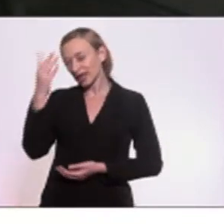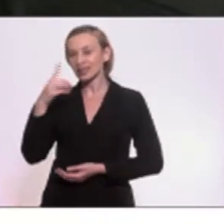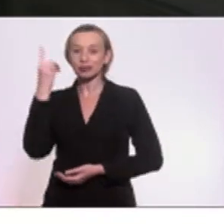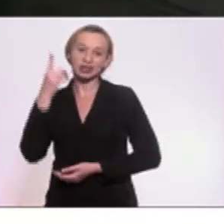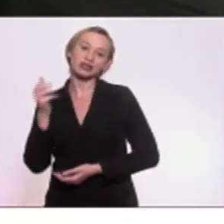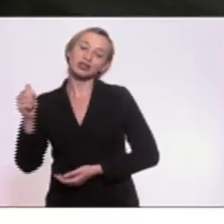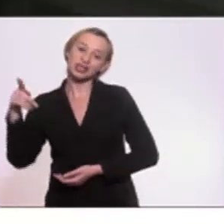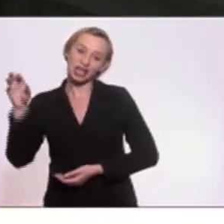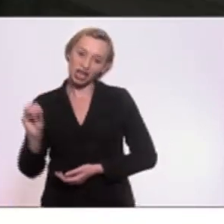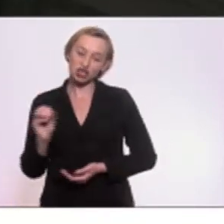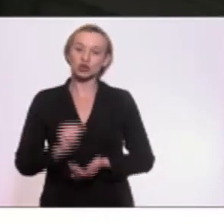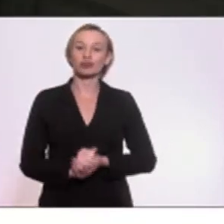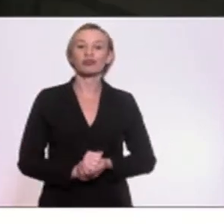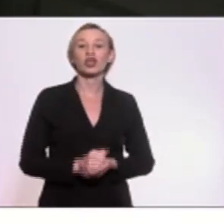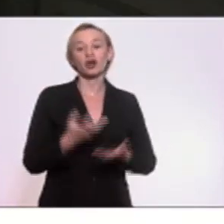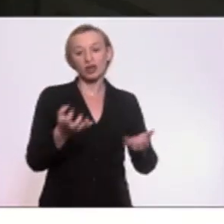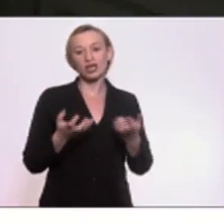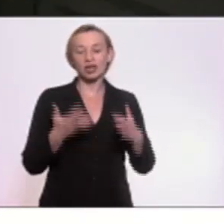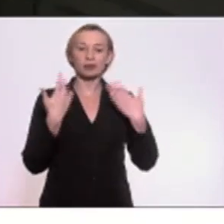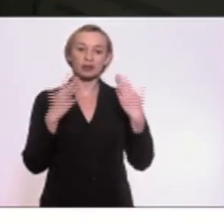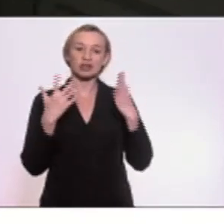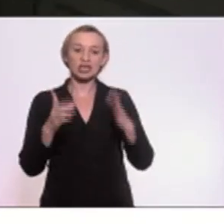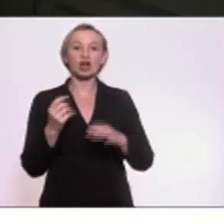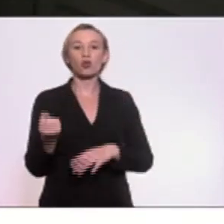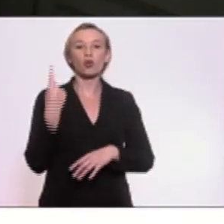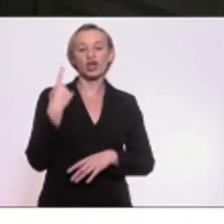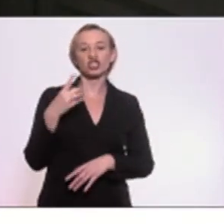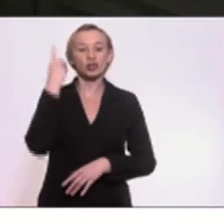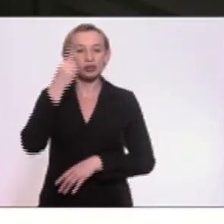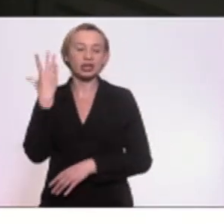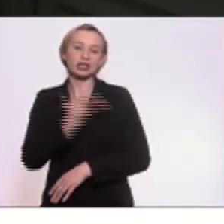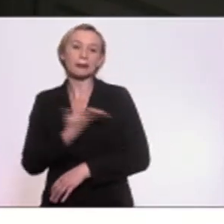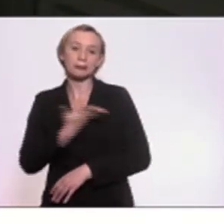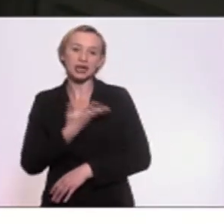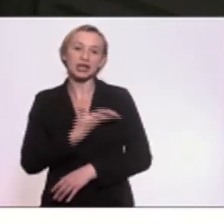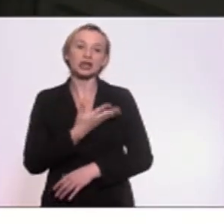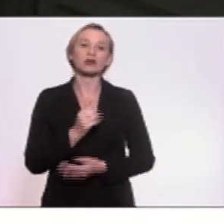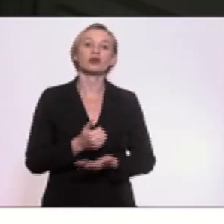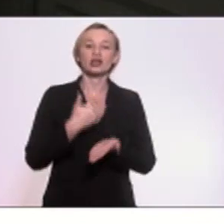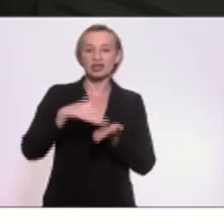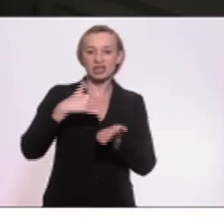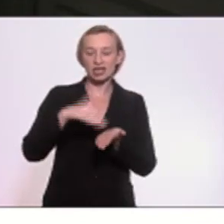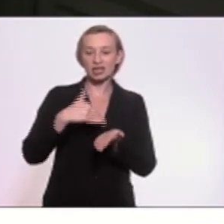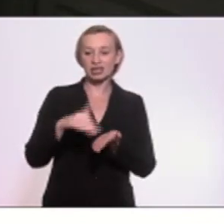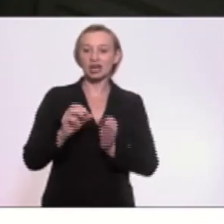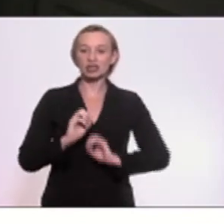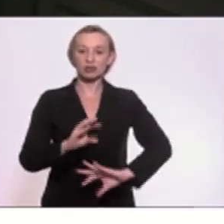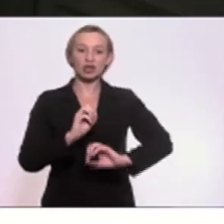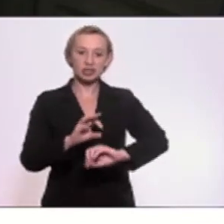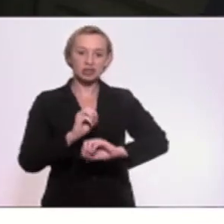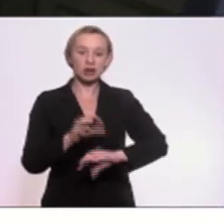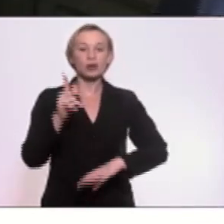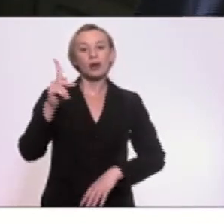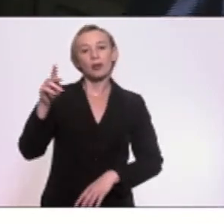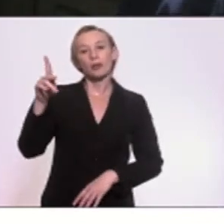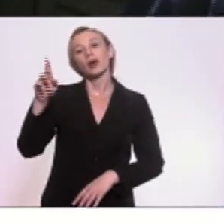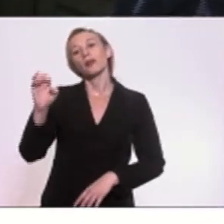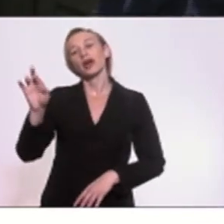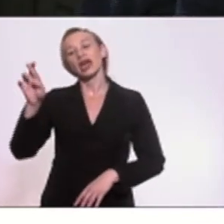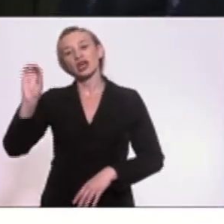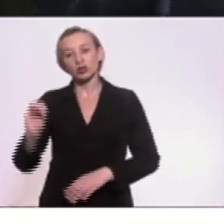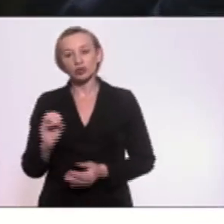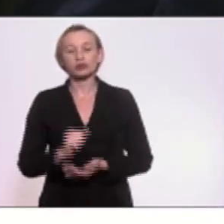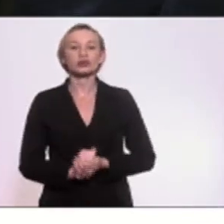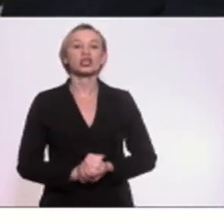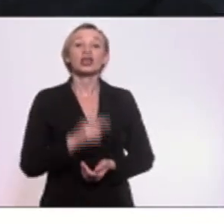aqui saudar o ex-deputado, nosso companheiro aqui de parlamento, atual secretário de Educação, Pedro Fernandes,